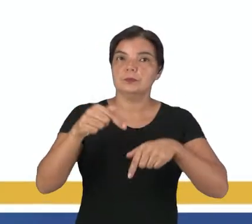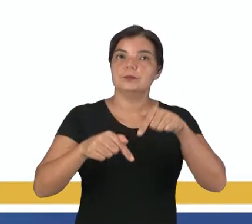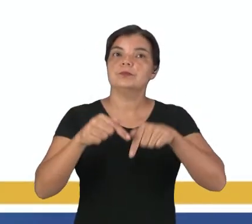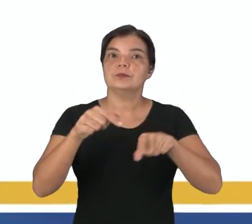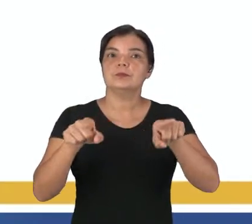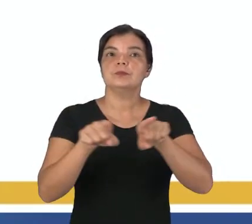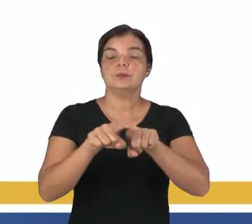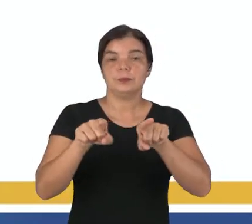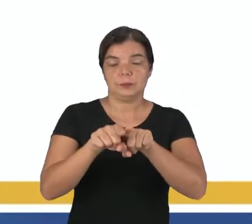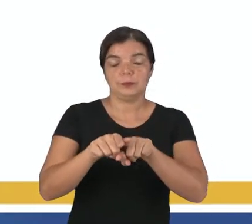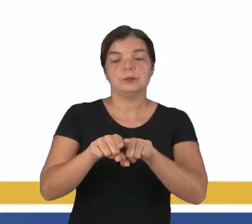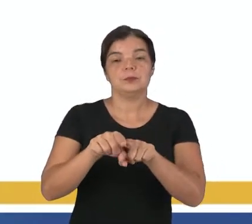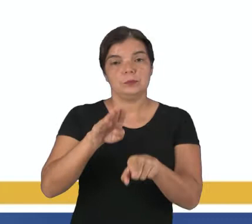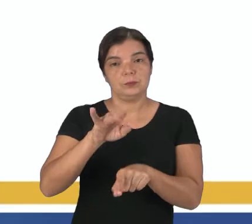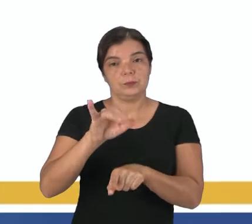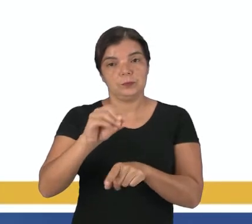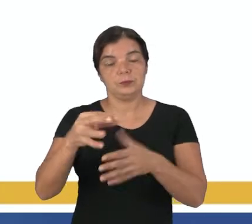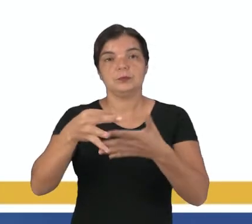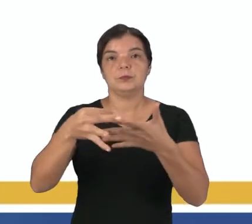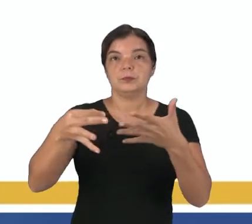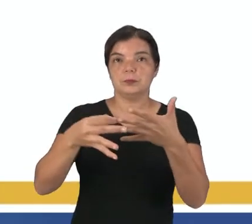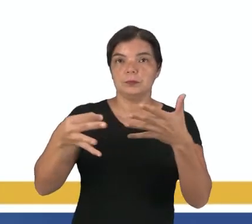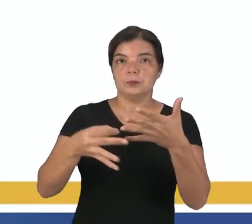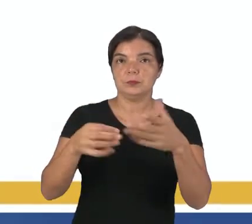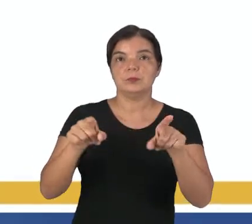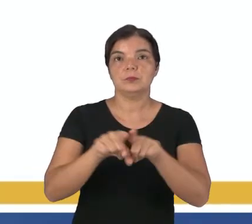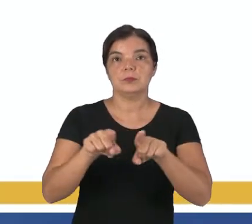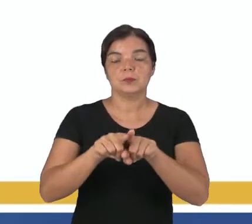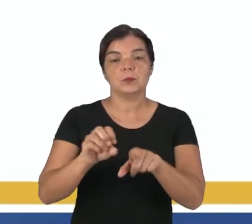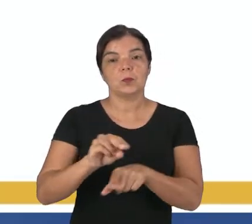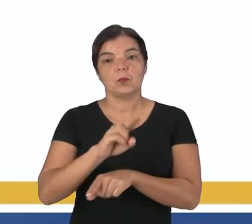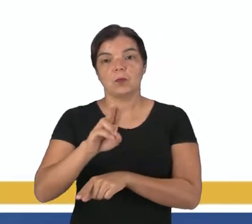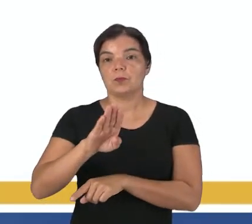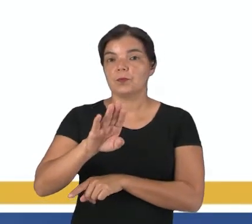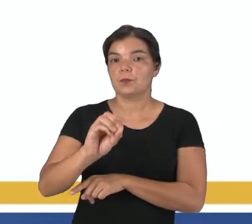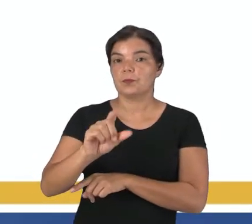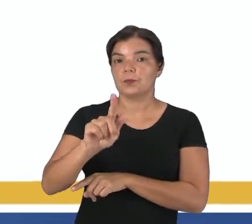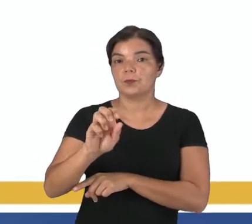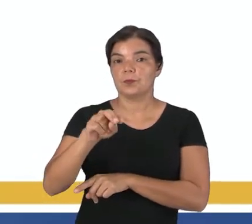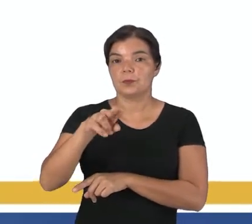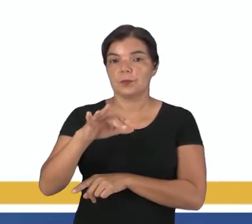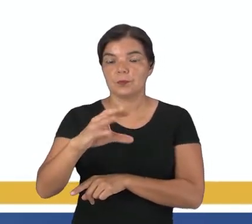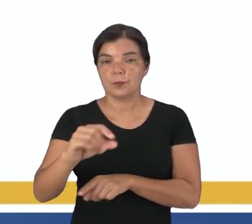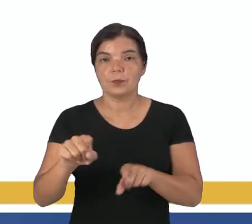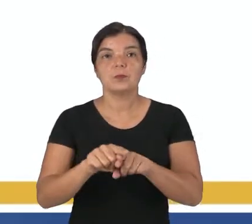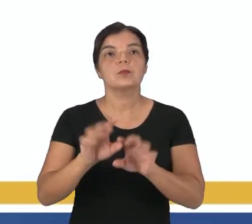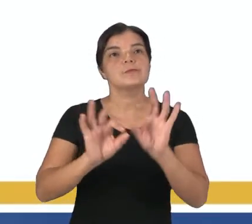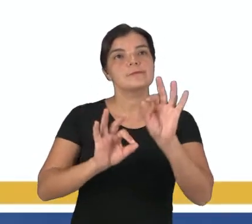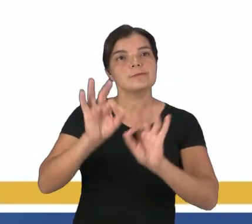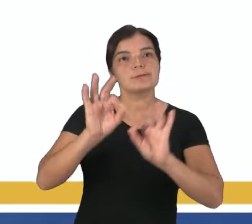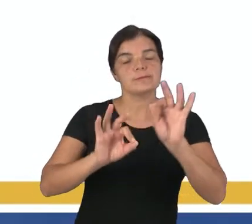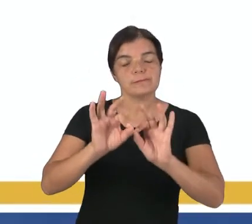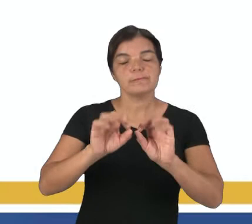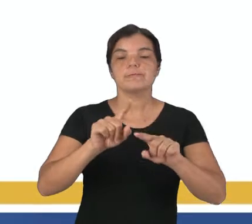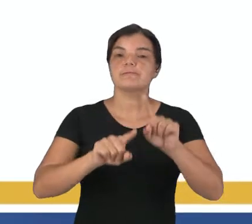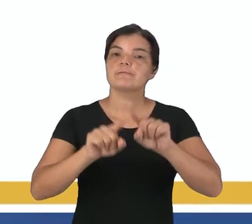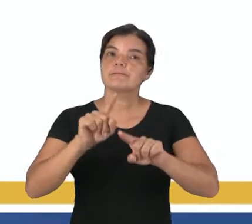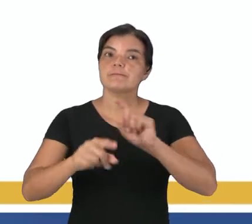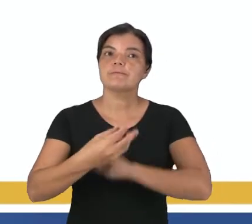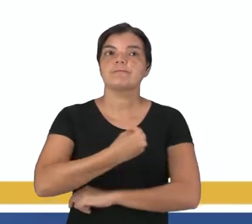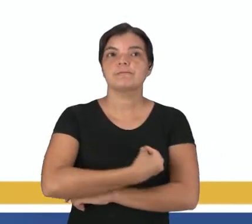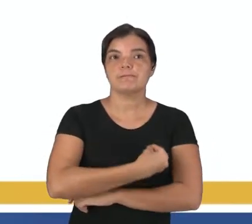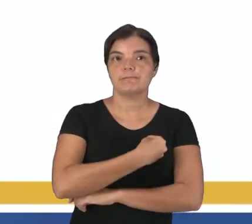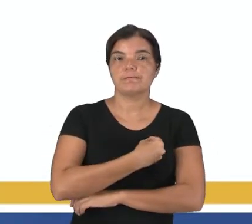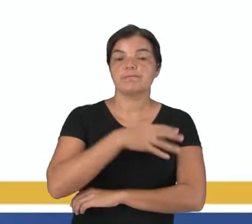junção desses elementos químicos né chamados de bioelementos ou elementos biogênicos e constituem dessa forma a